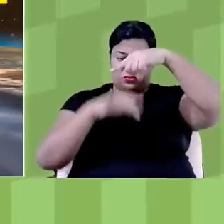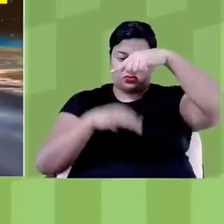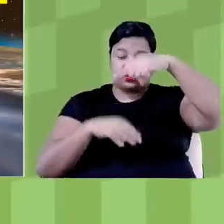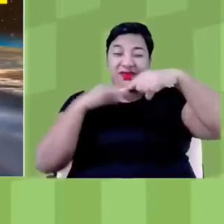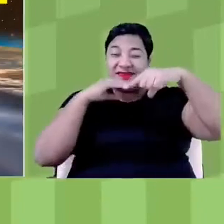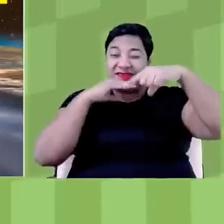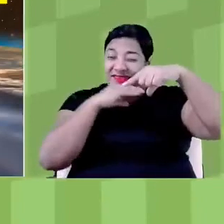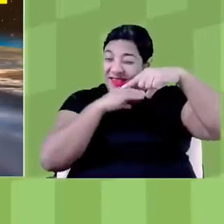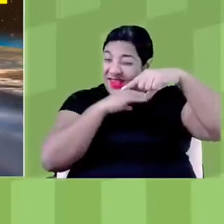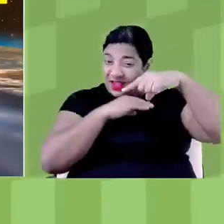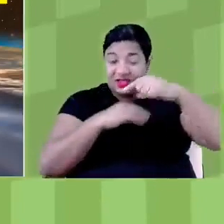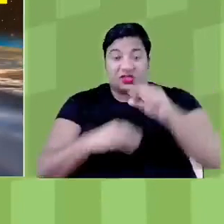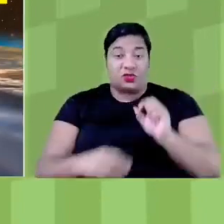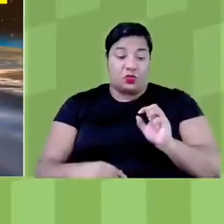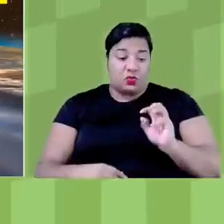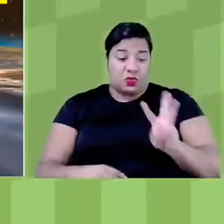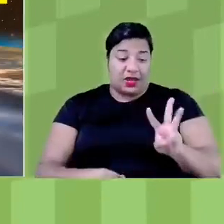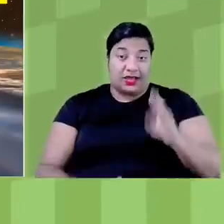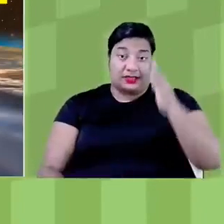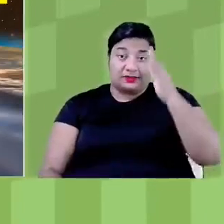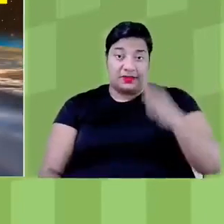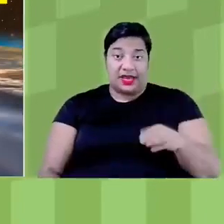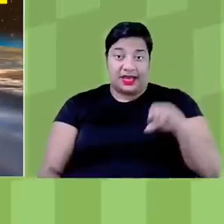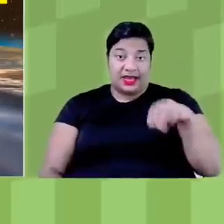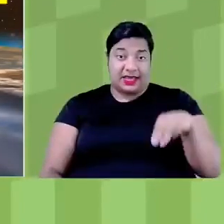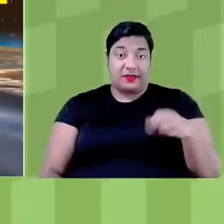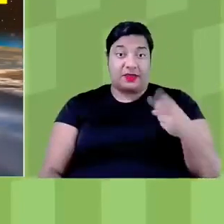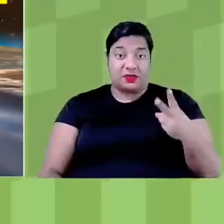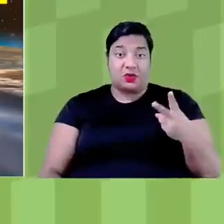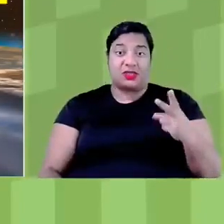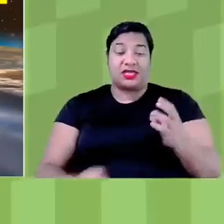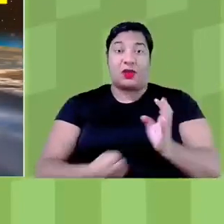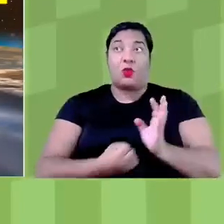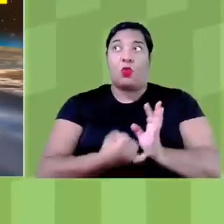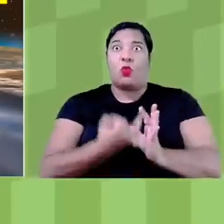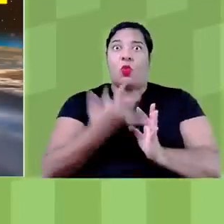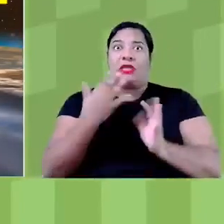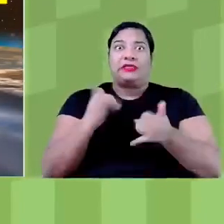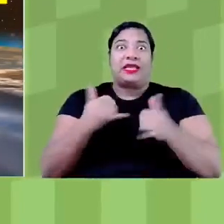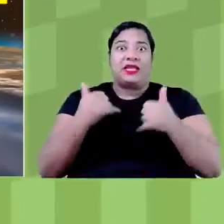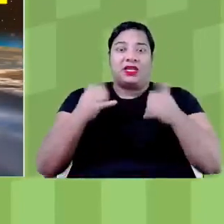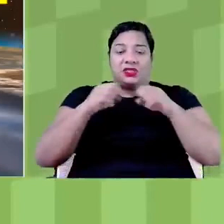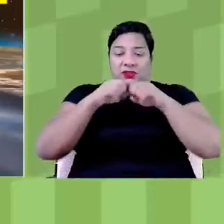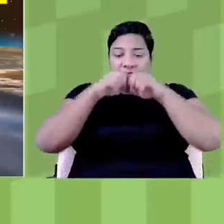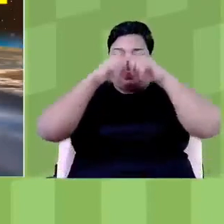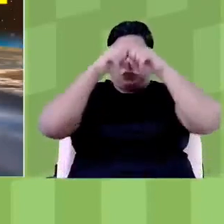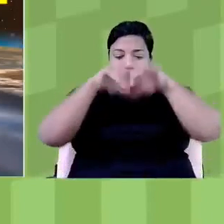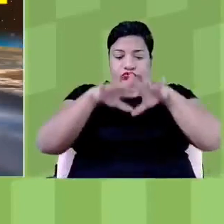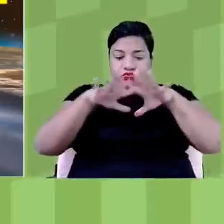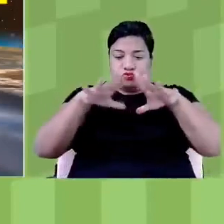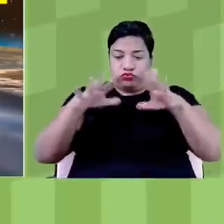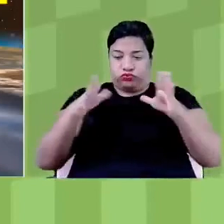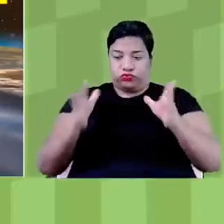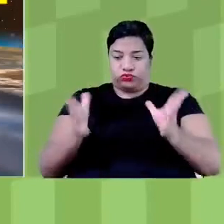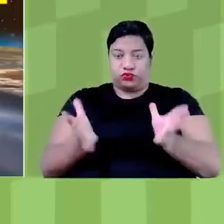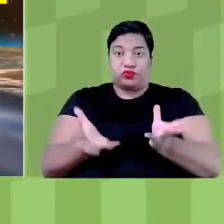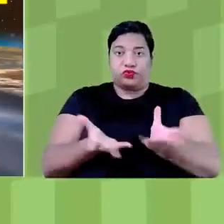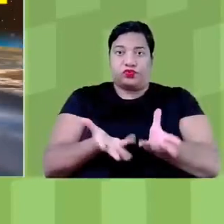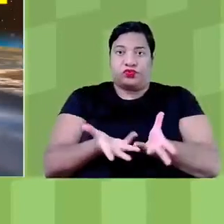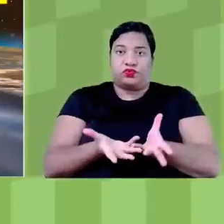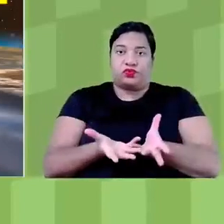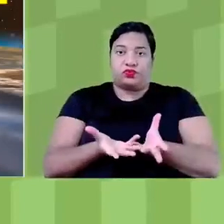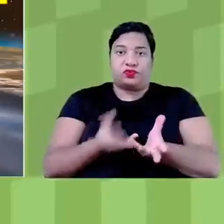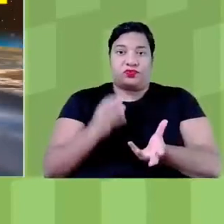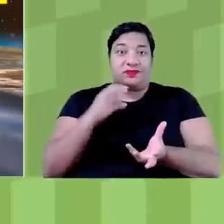que é a quantidade de energia que se distribui pela superfície do planeta, causando o